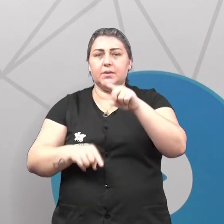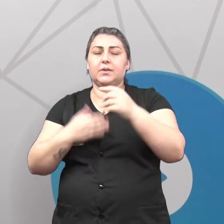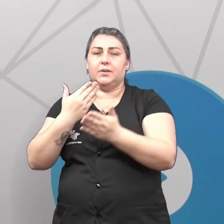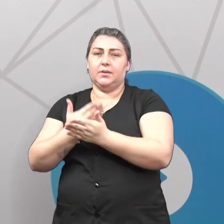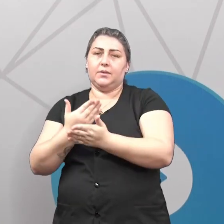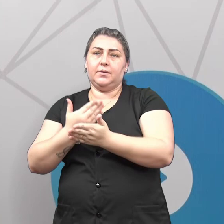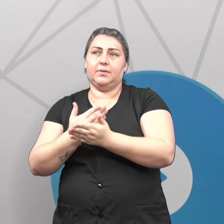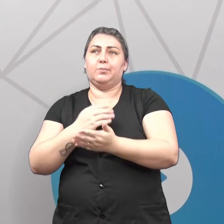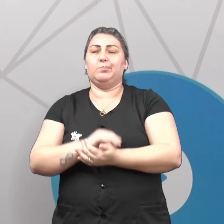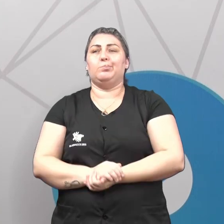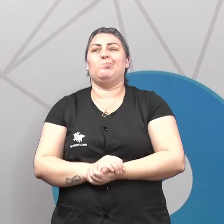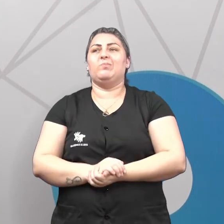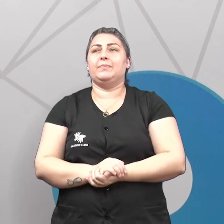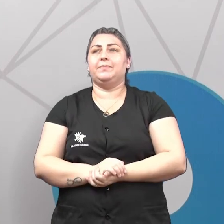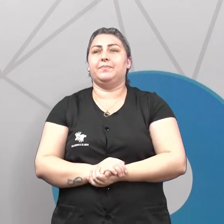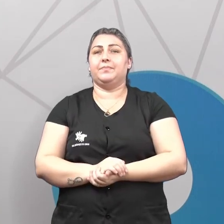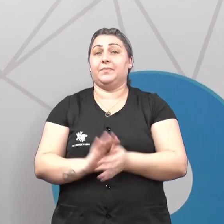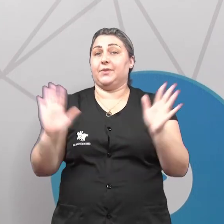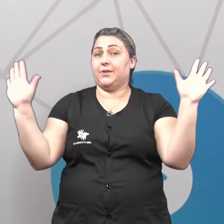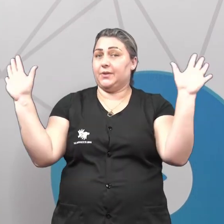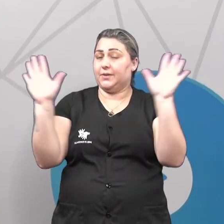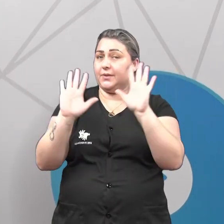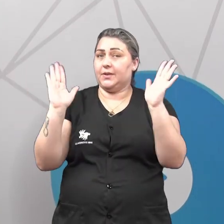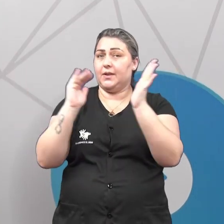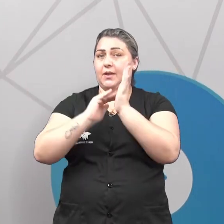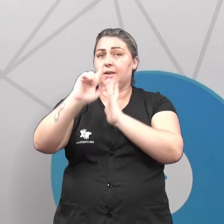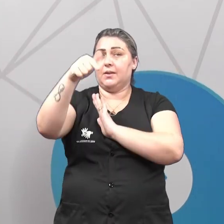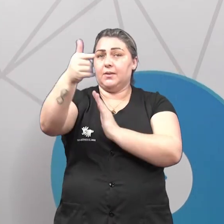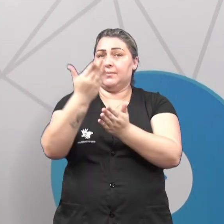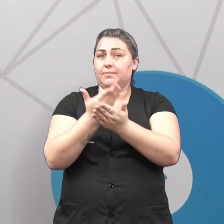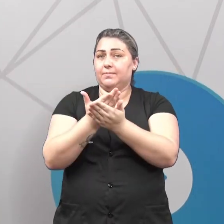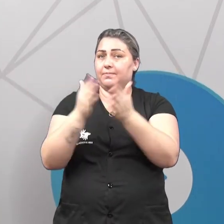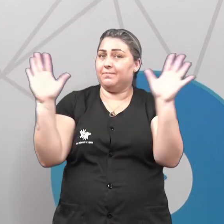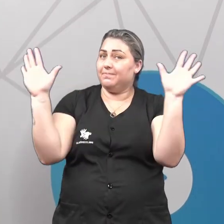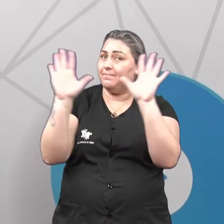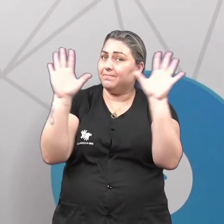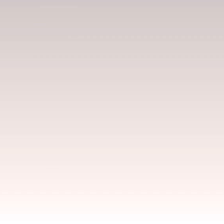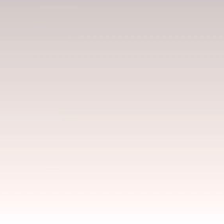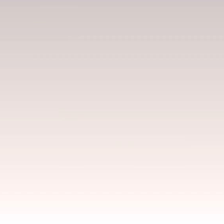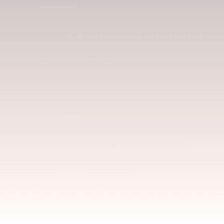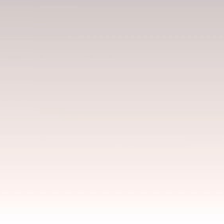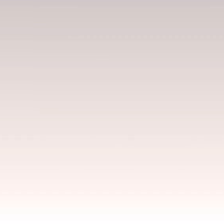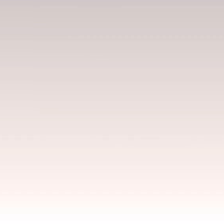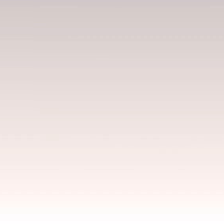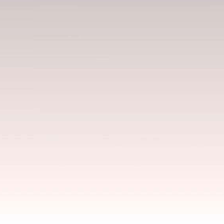desta aula. Então, pessoal, tchauzinho, até logo. Bye!